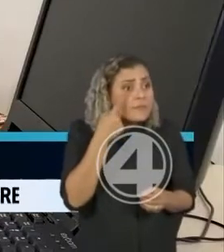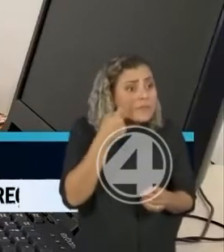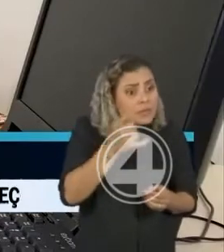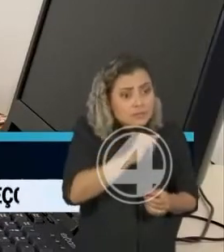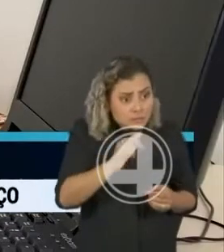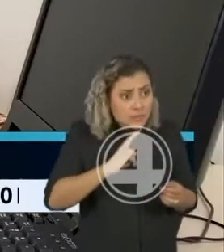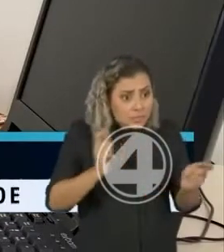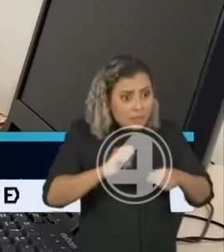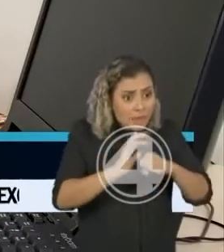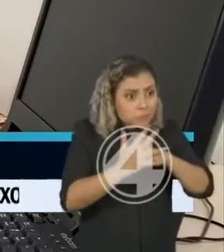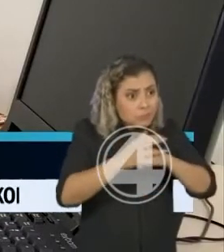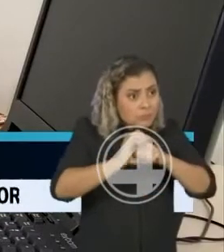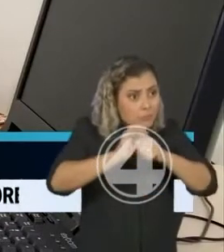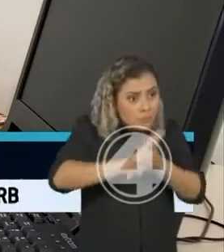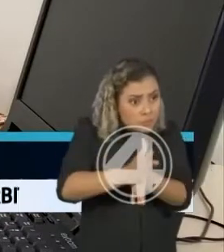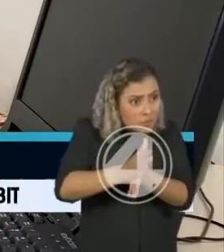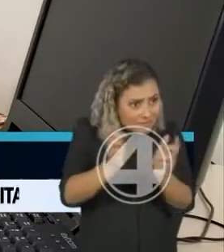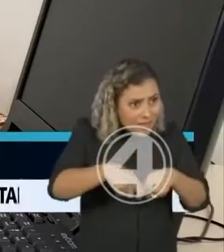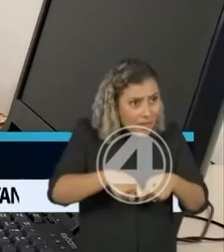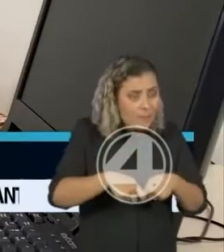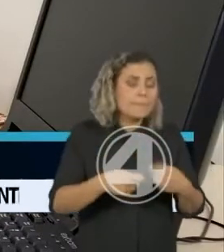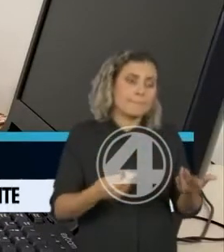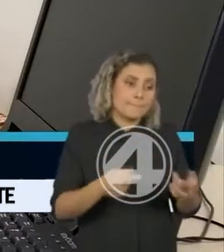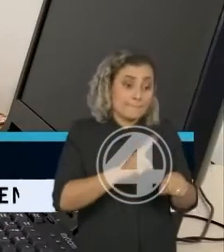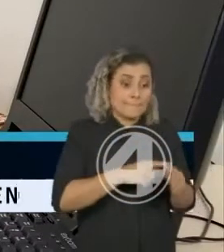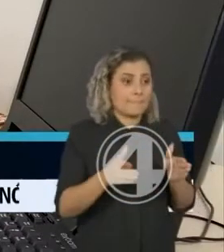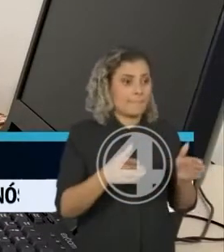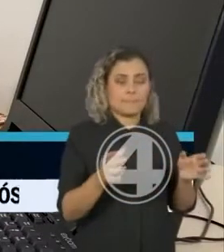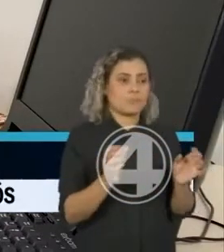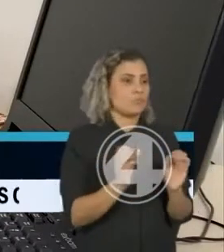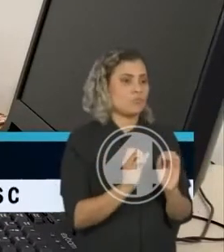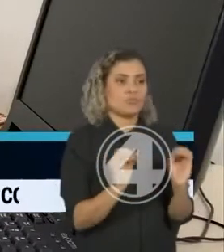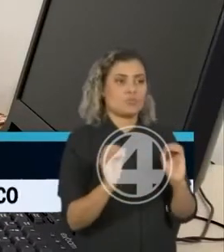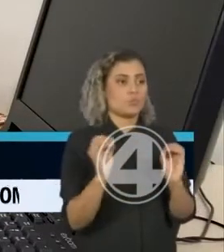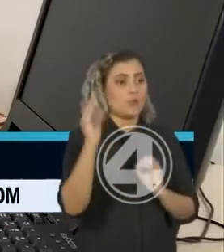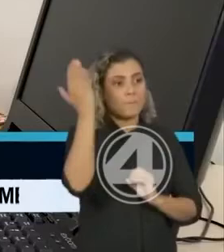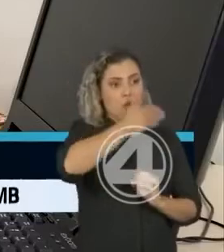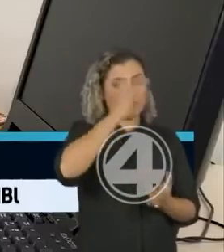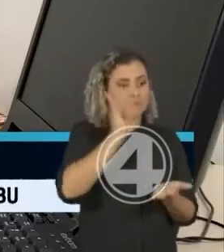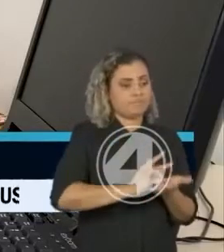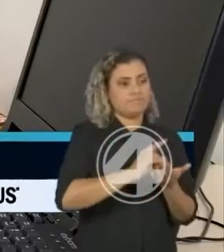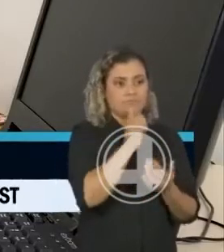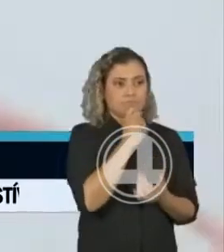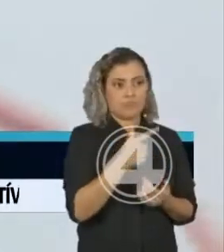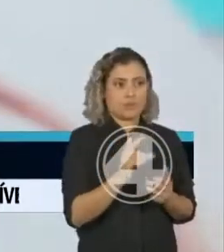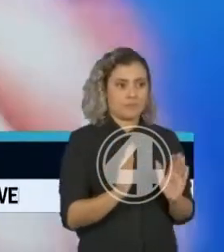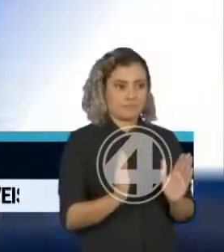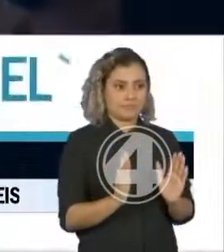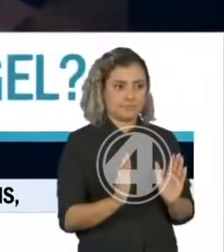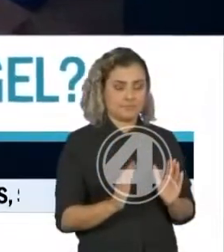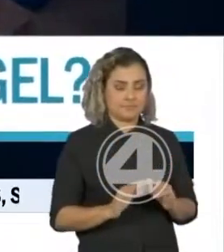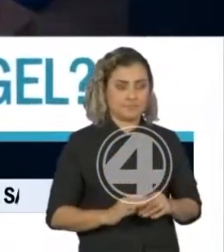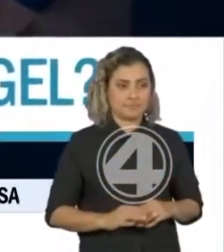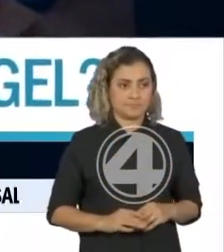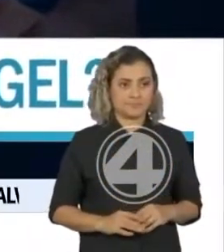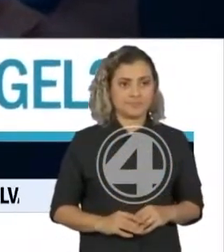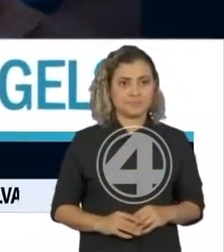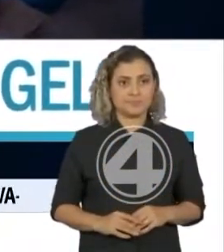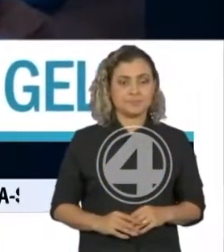ação sobre o coronavírus e neste momento nada que seja que faça muita diferença